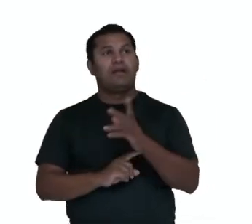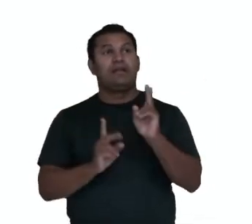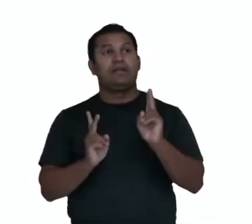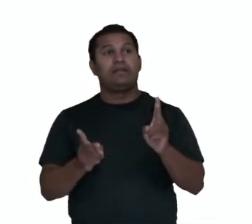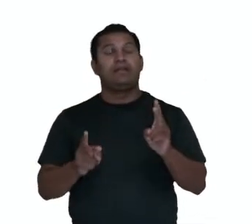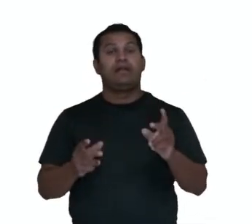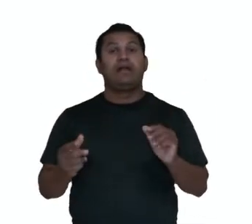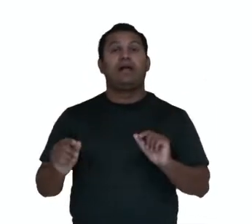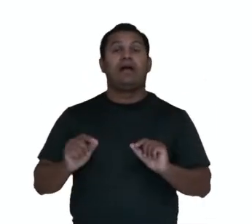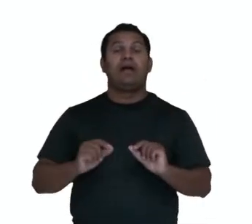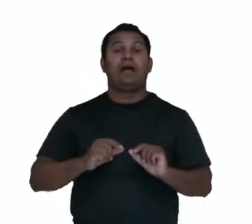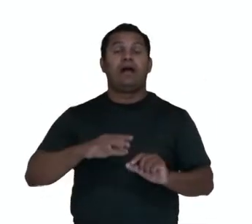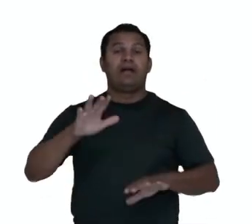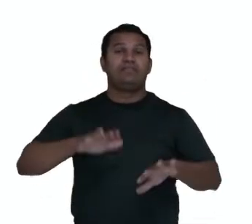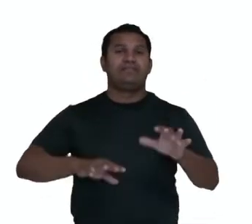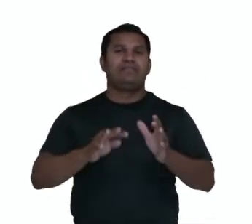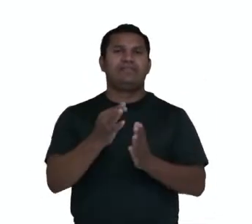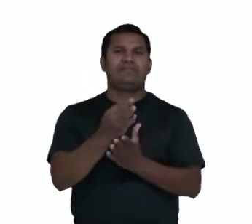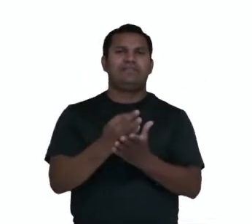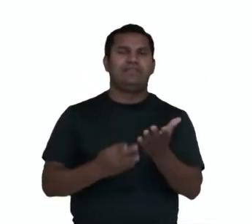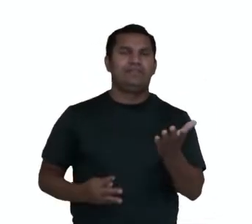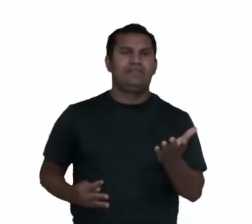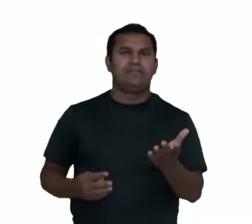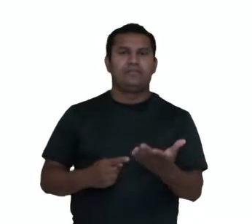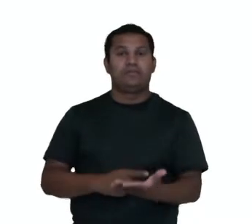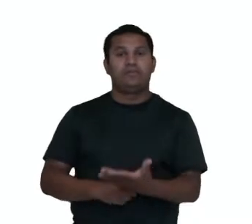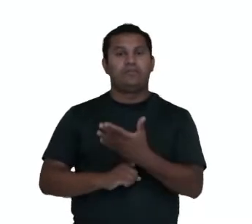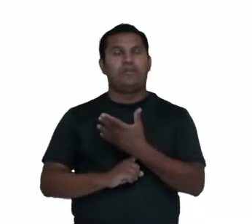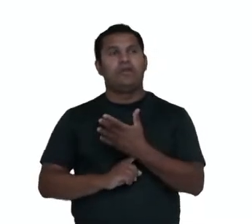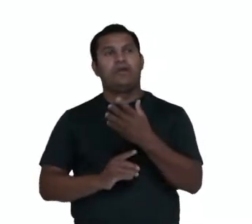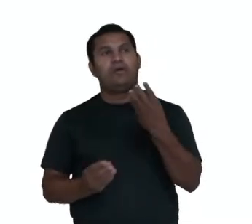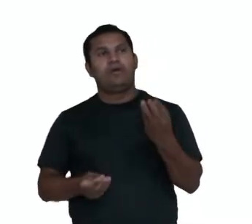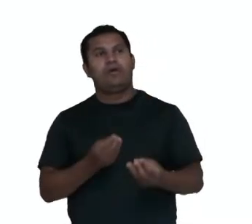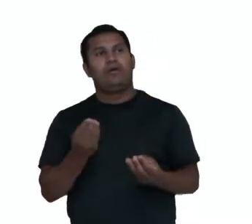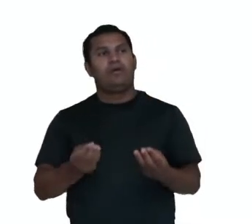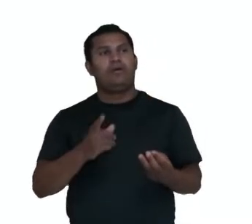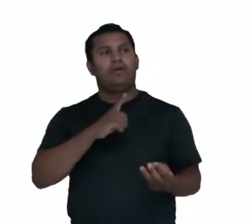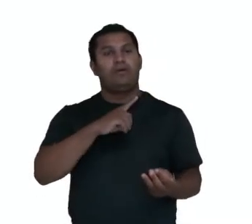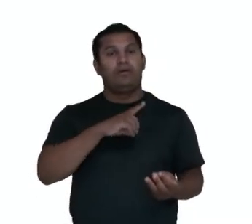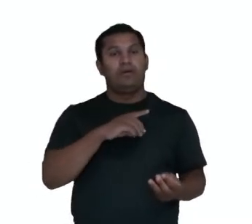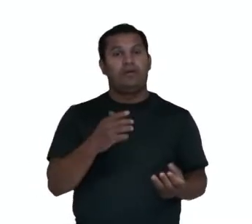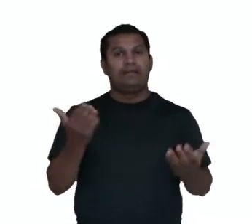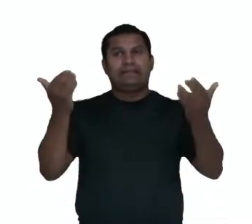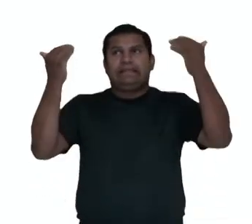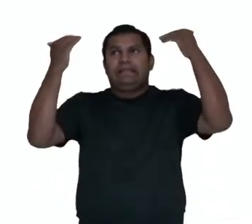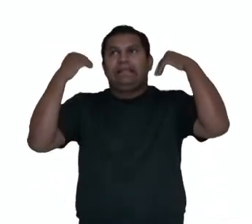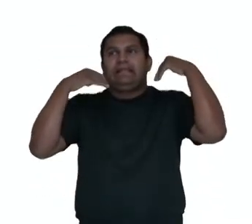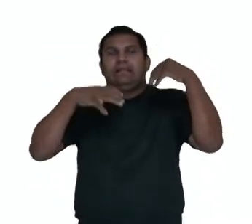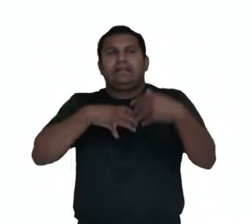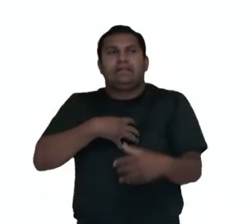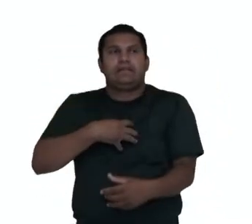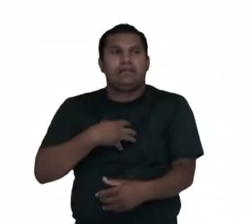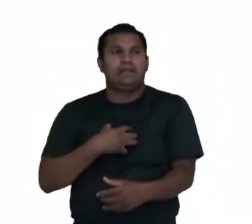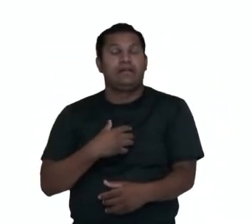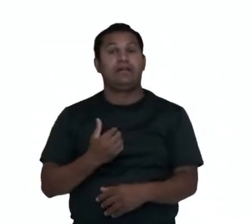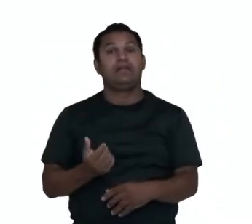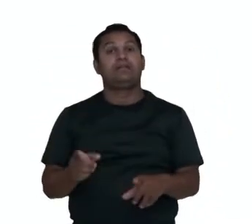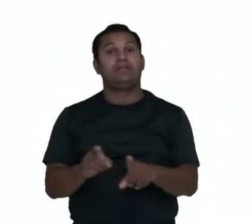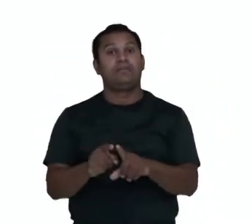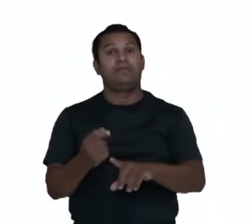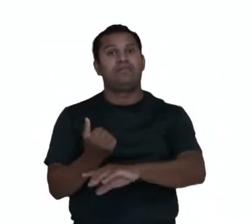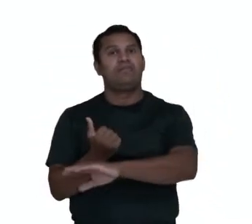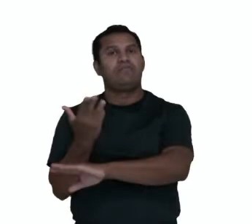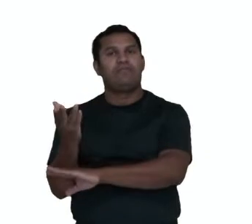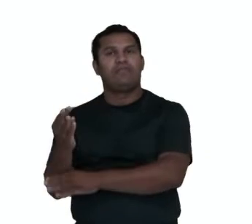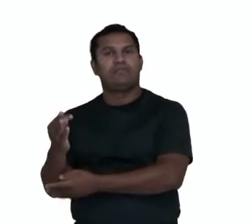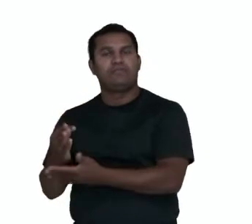expressiva. Revelam a sensibilidade de quem as utiliza, traduzindo particularidades estilísticas do emissor do texto, explorando o